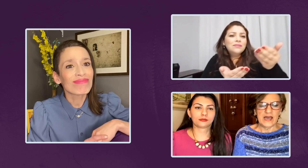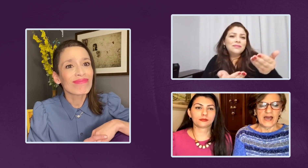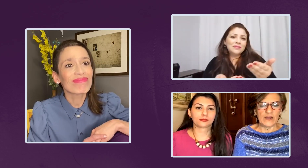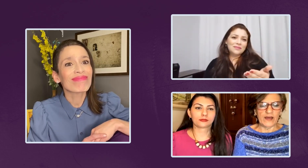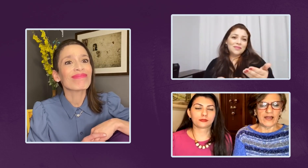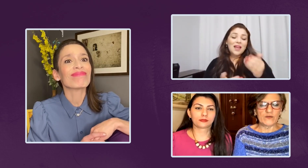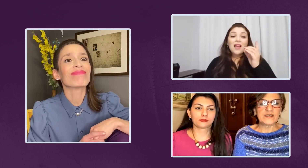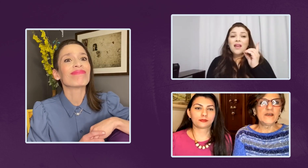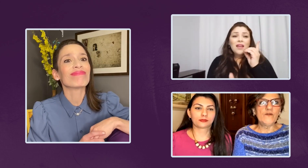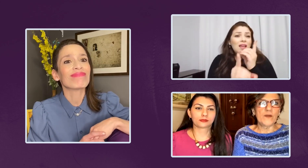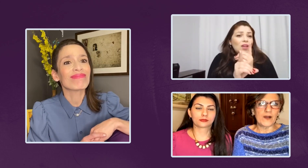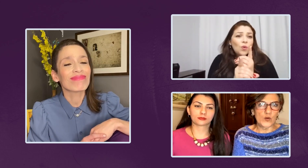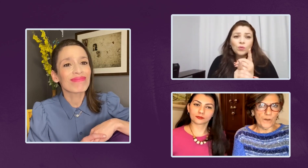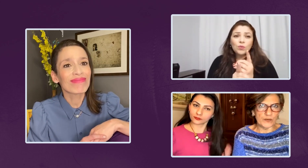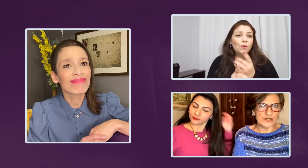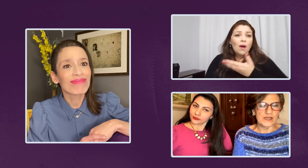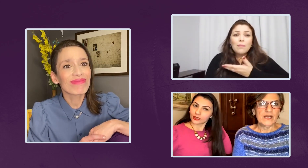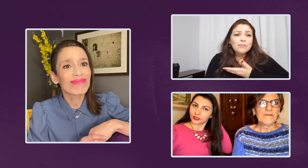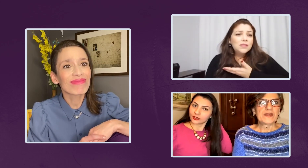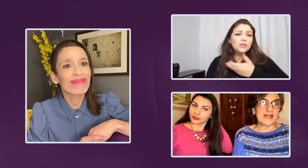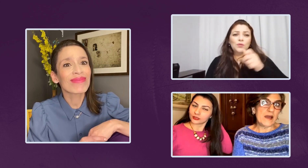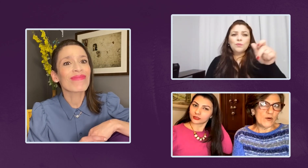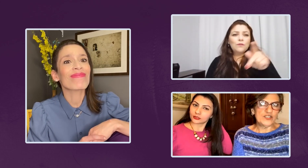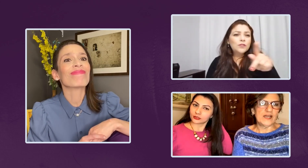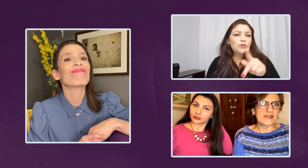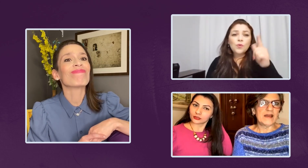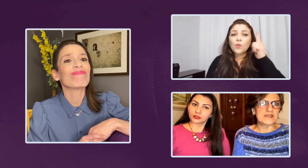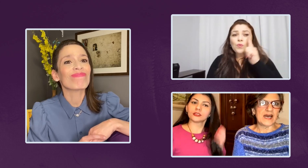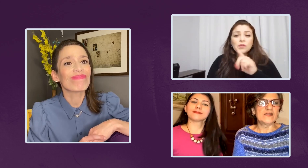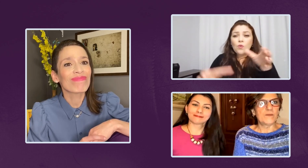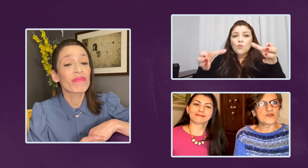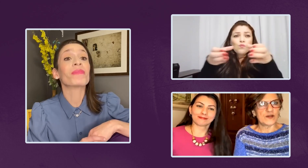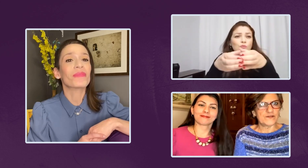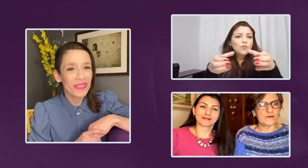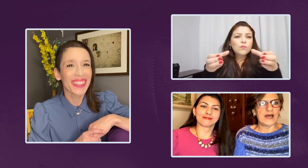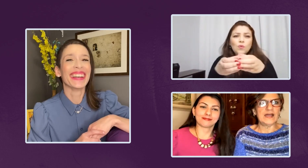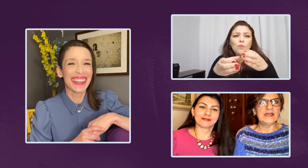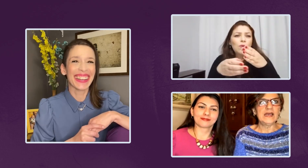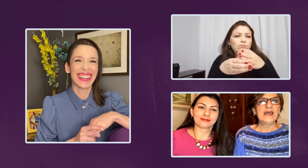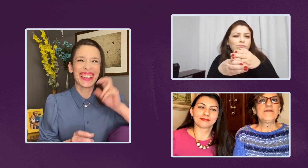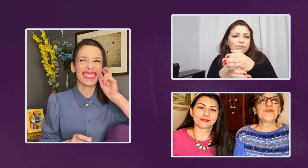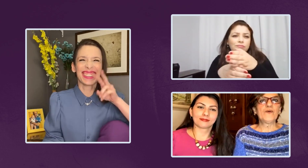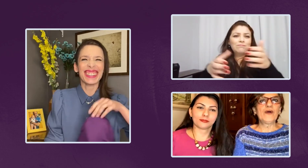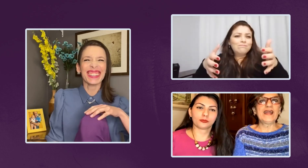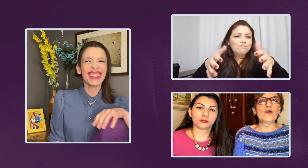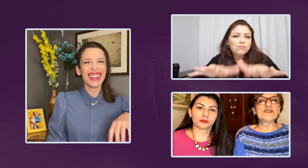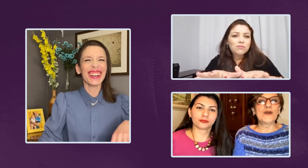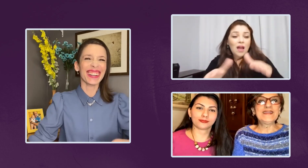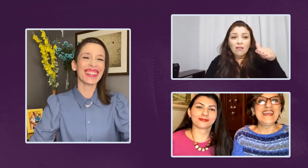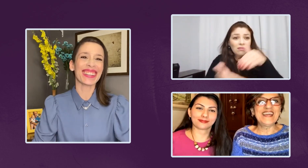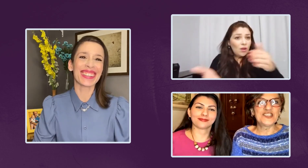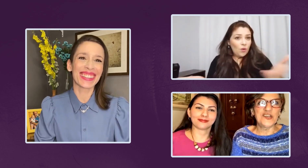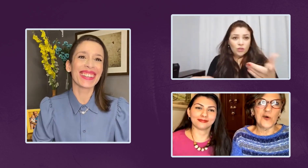professores, ela conseguiu formar grupos, que até hoje ela tem amizade do pessoal da faculdade. Então, ela